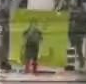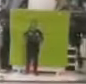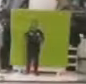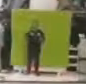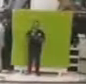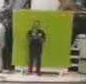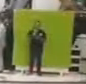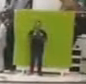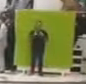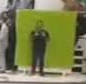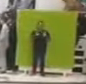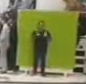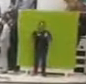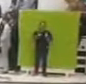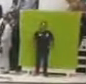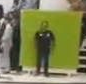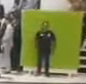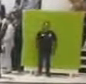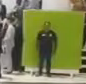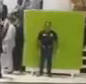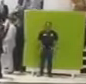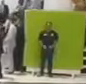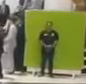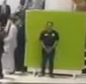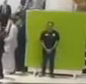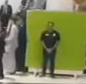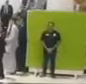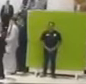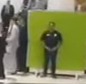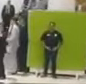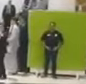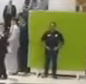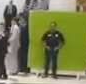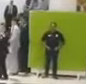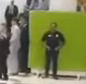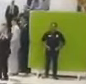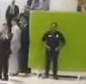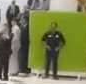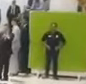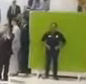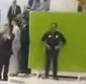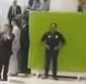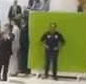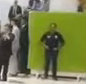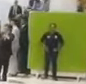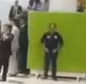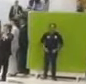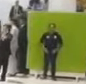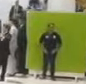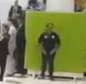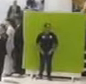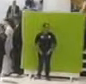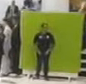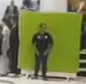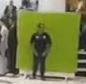Chegue mais. Está vindo a décima segunda. Está vindo lá a décima terceira.